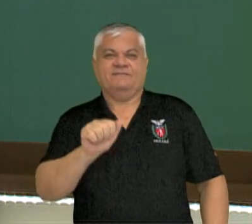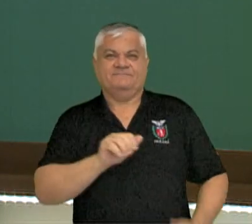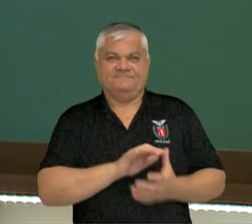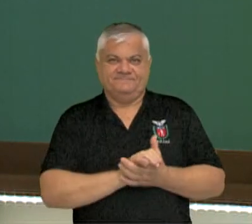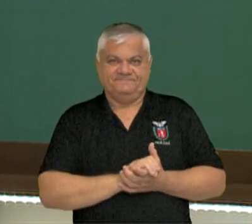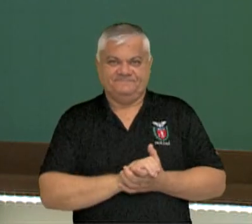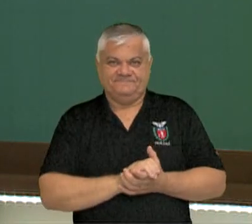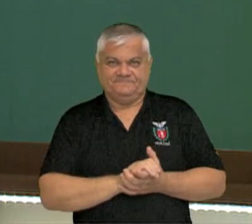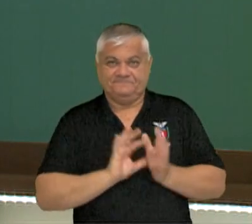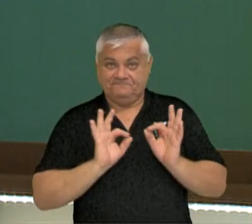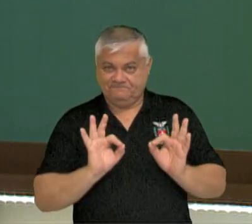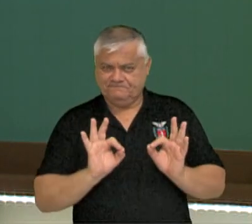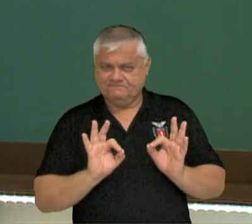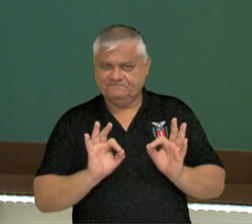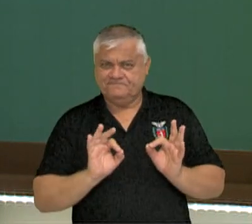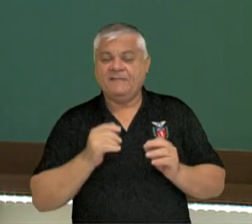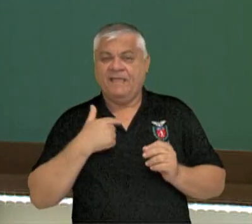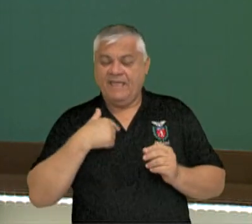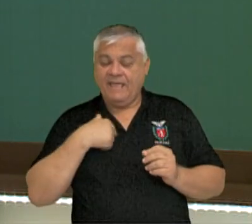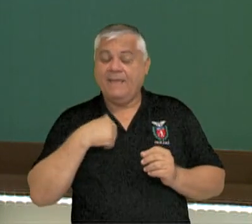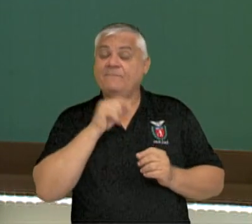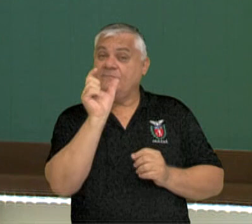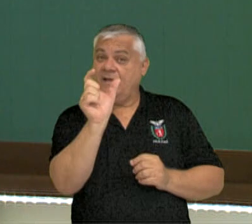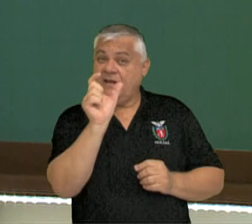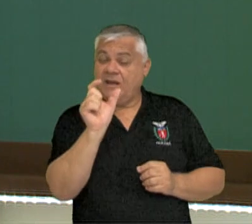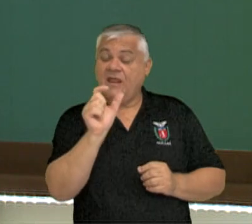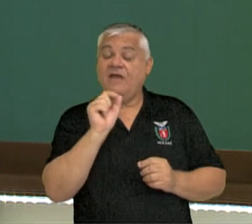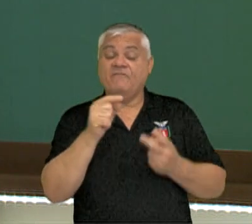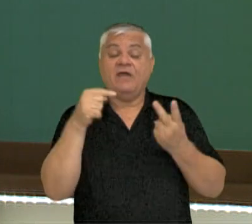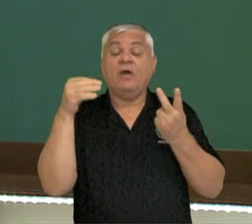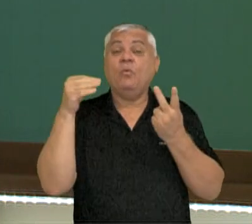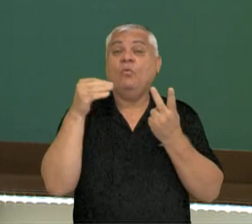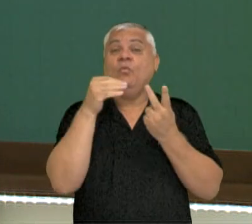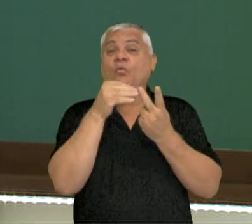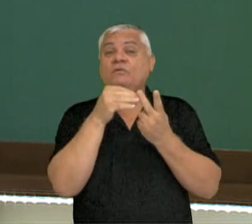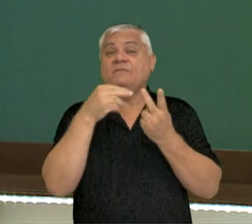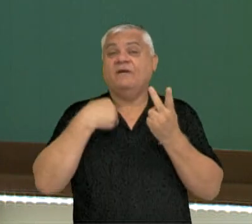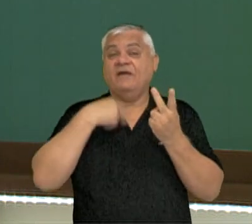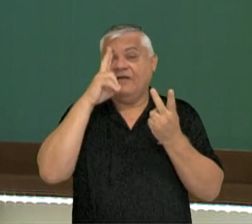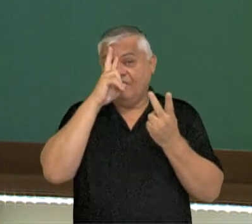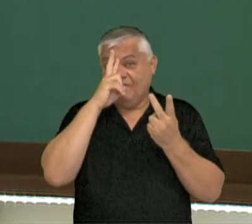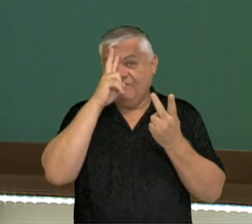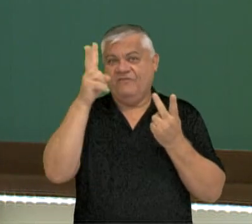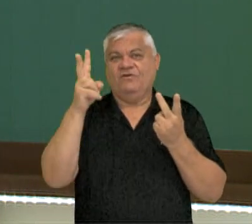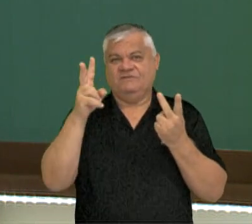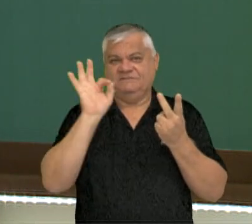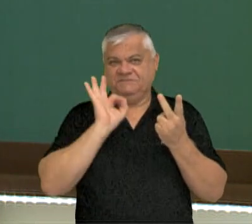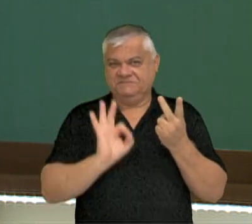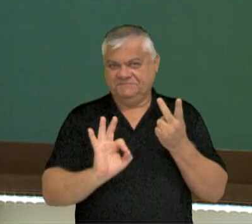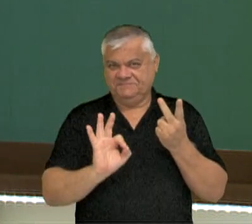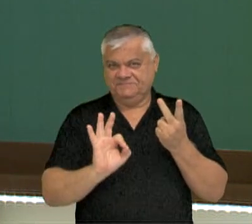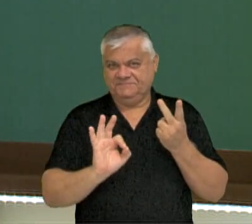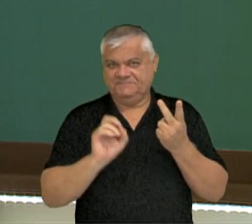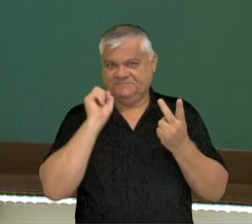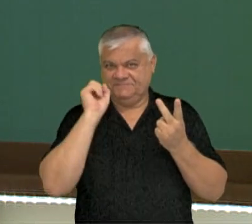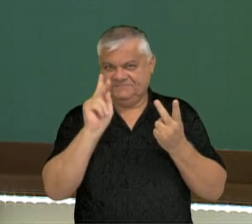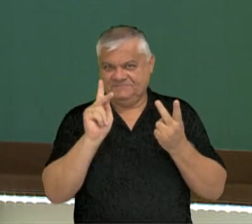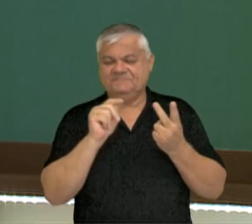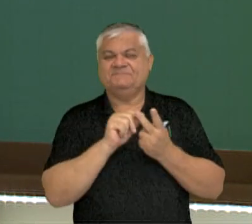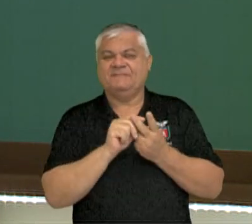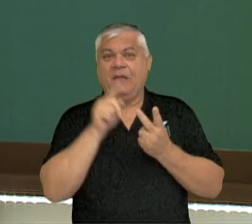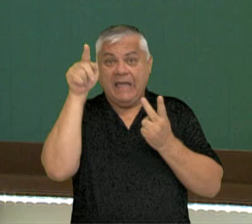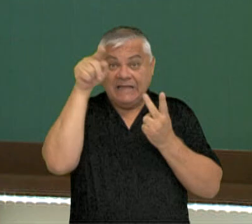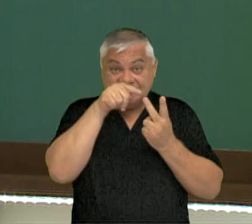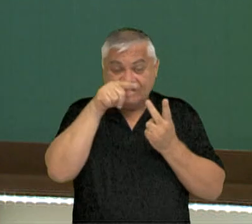oxítona, né? Oxítonas são palavras em que a sílaba tônica é a última. Então, sílaba